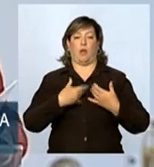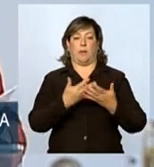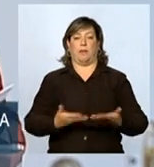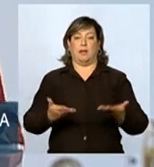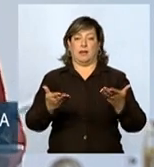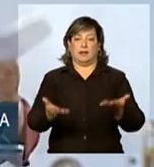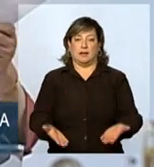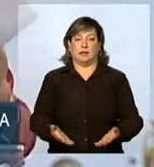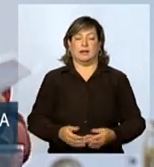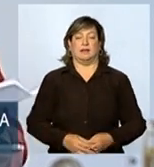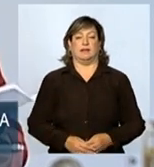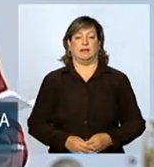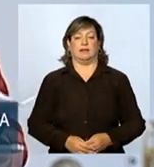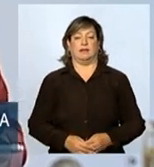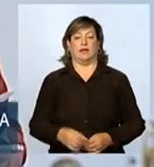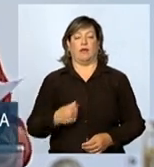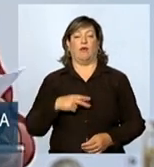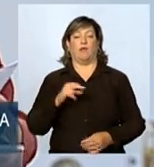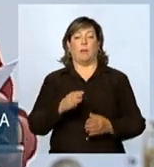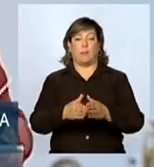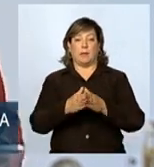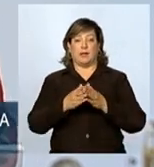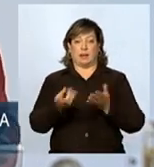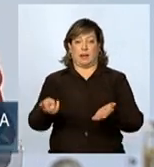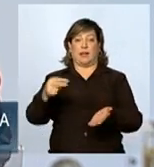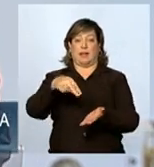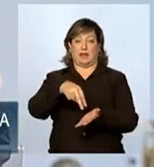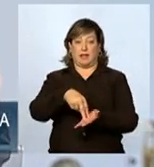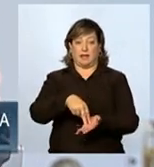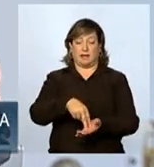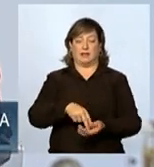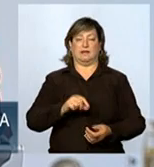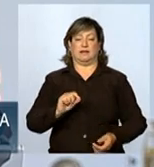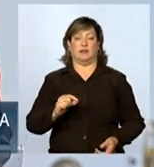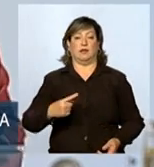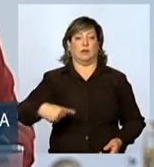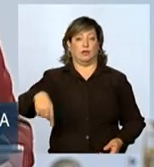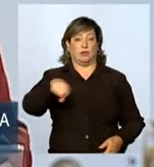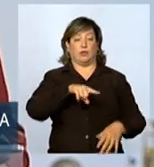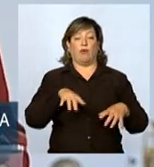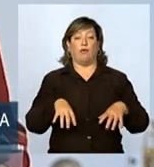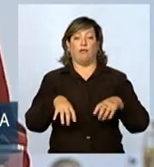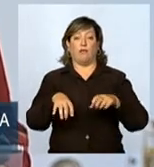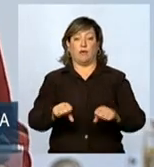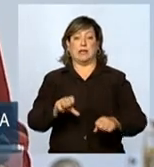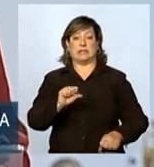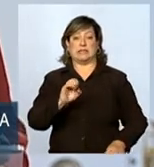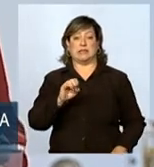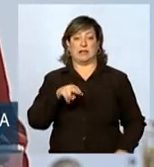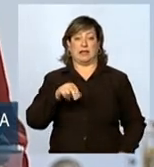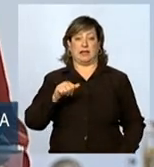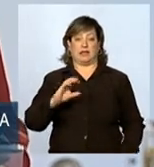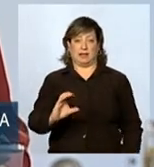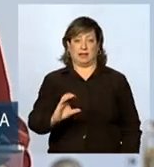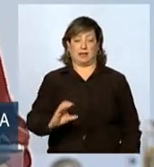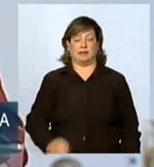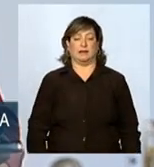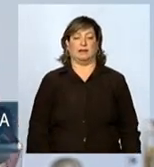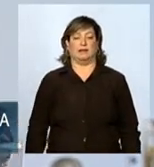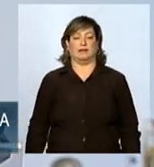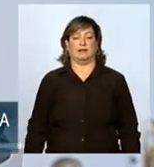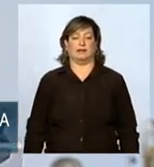homenagear. Então eu vou pedir que se levantem os formandos do SENAC.